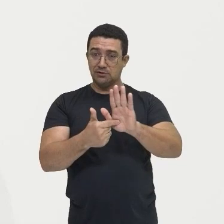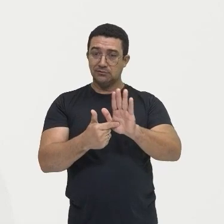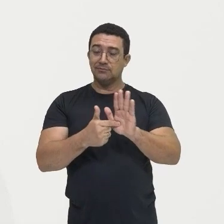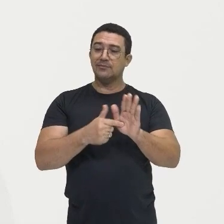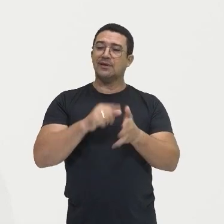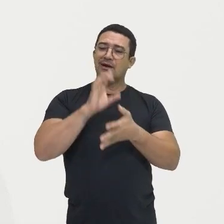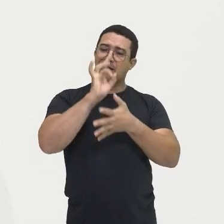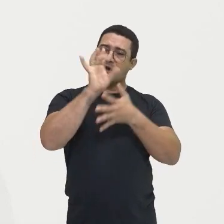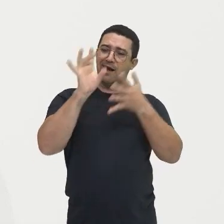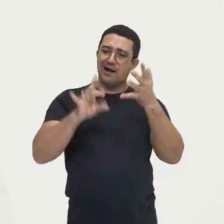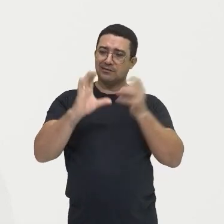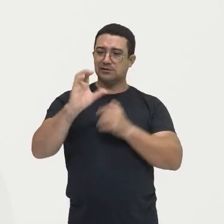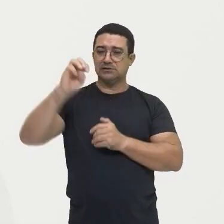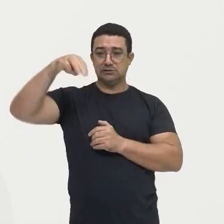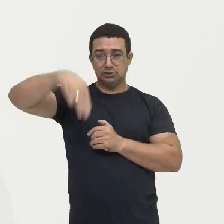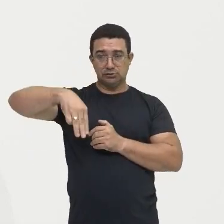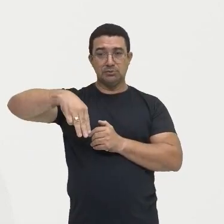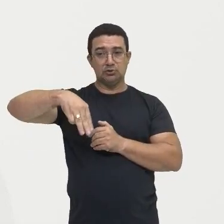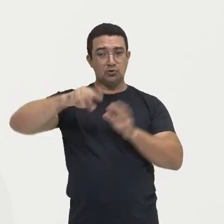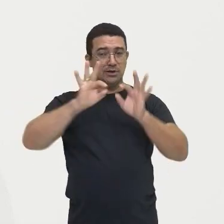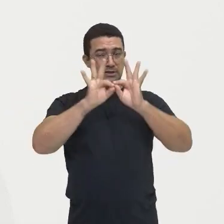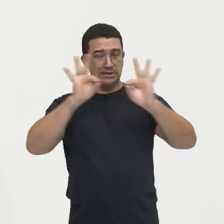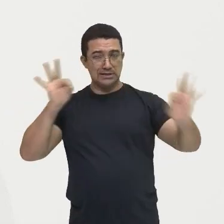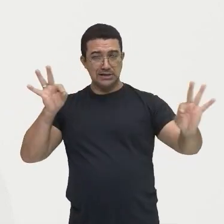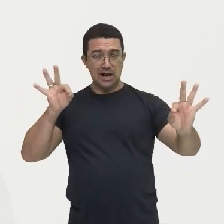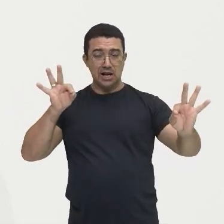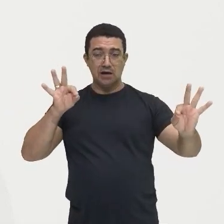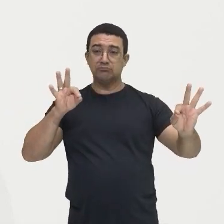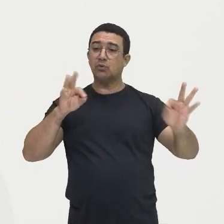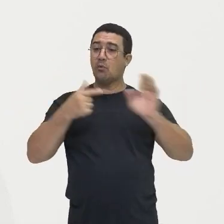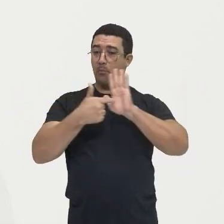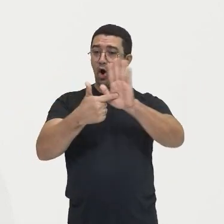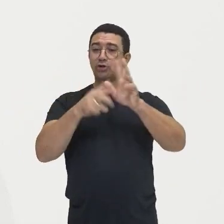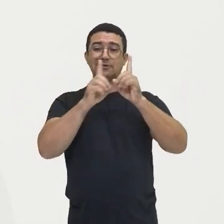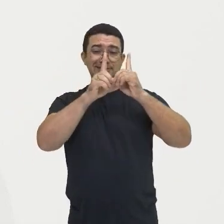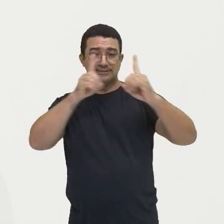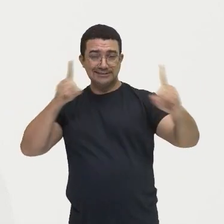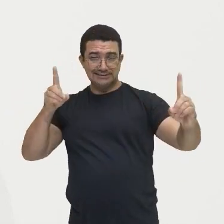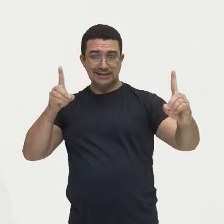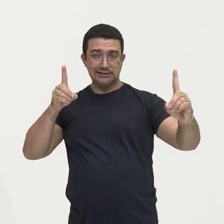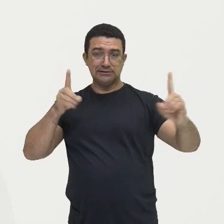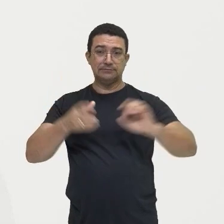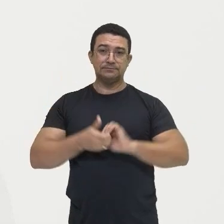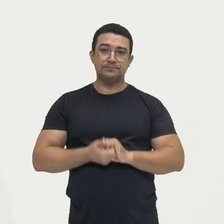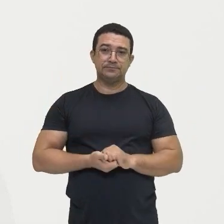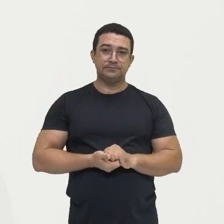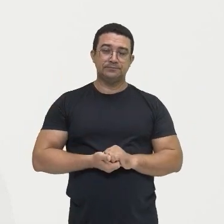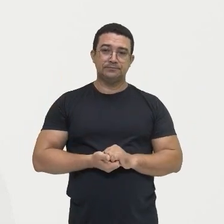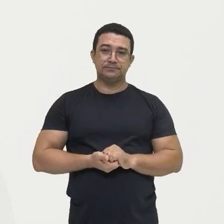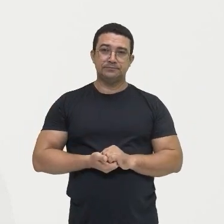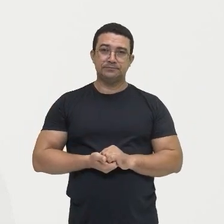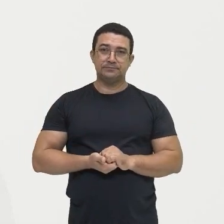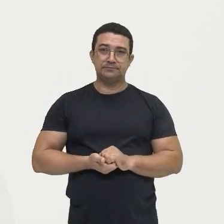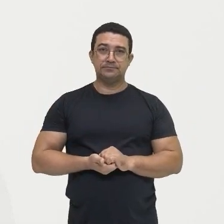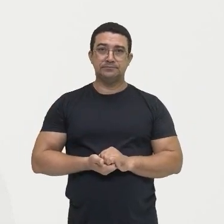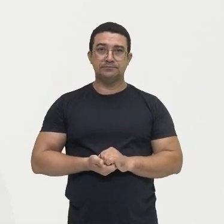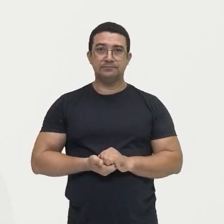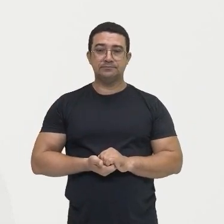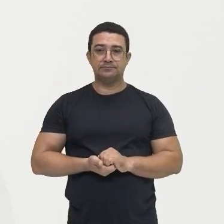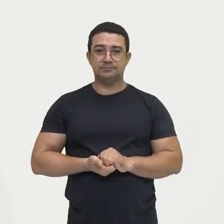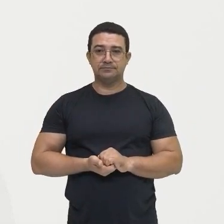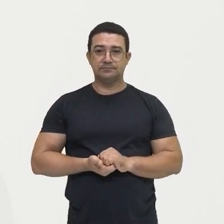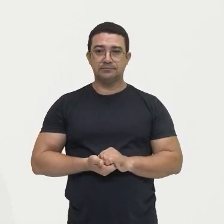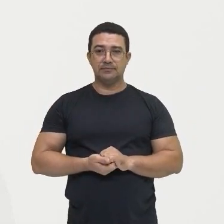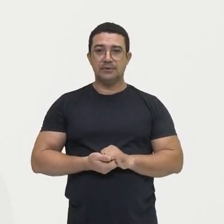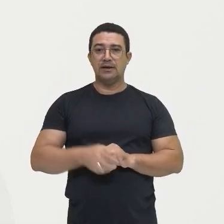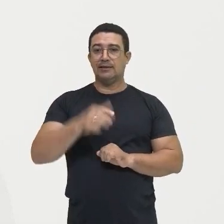centímetro da escala vai corresponder a uma certa distância. No caso aqui, olha, eu coloco